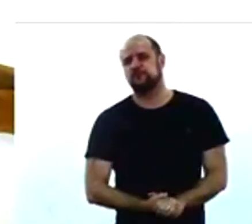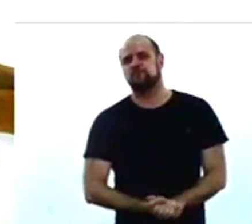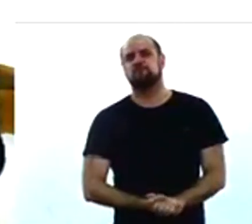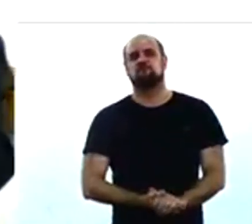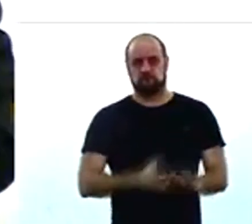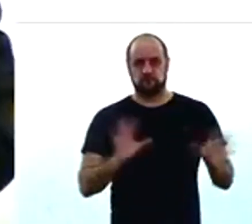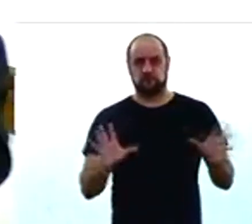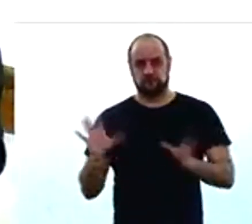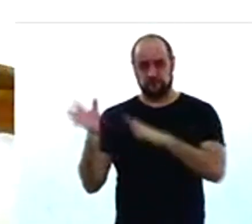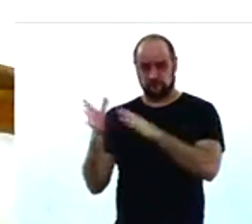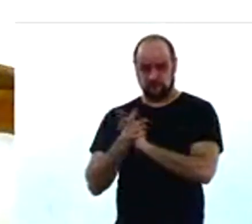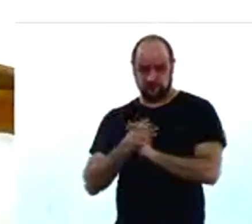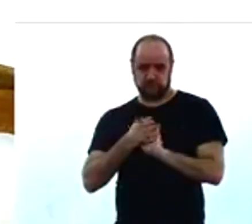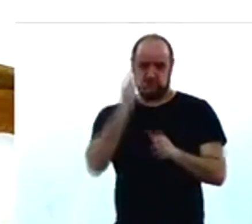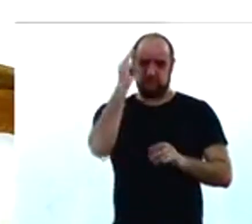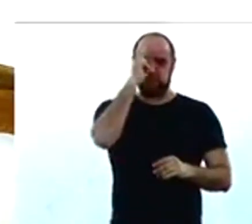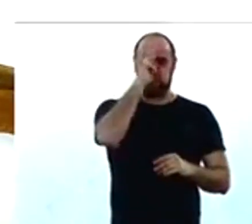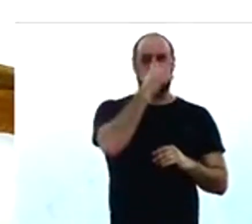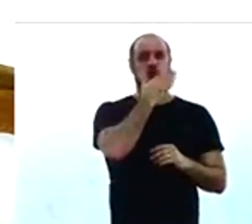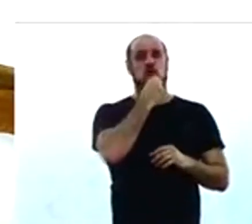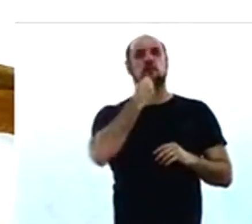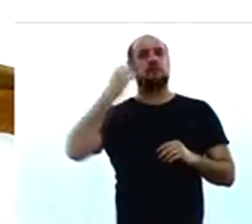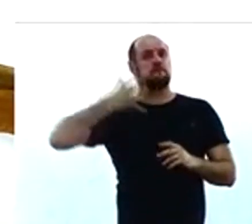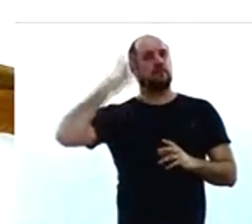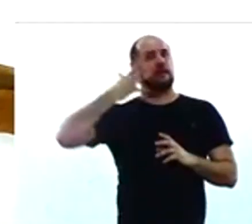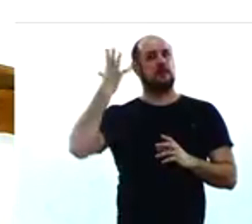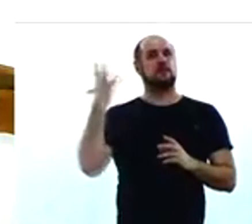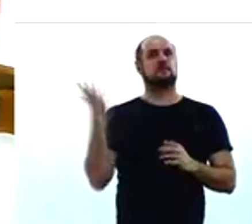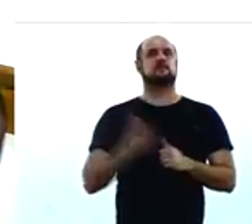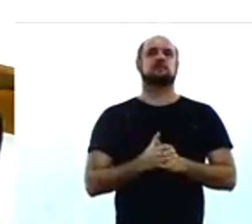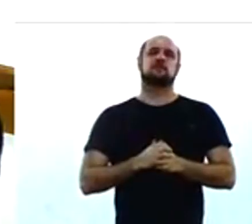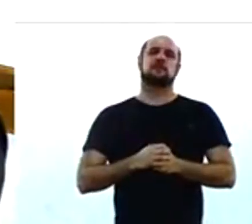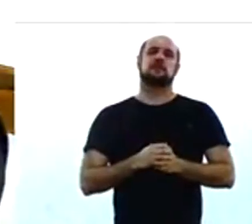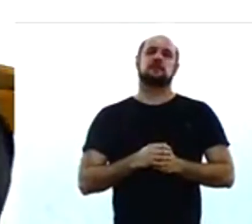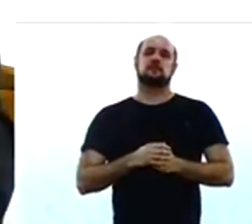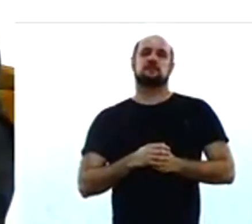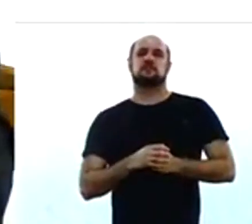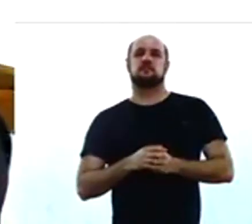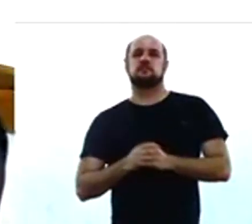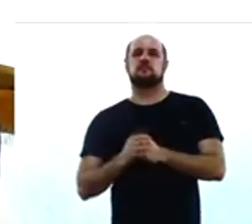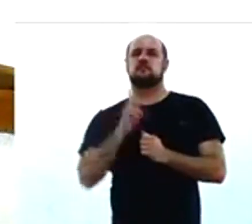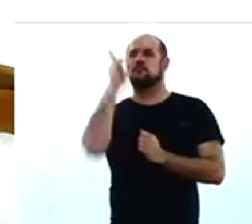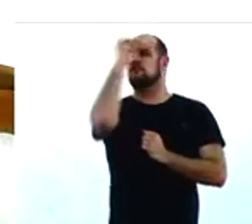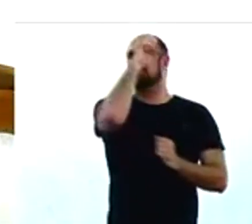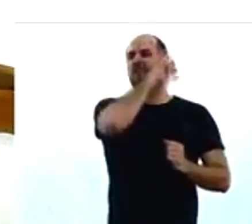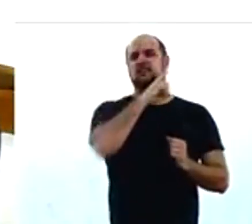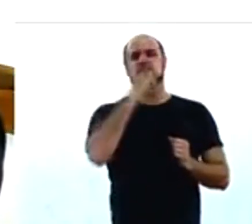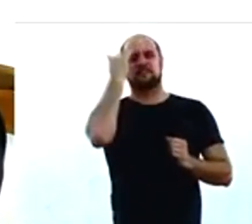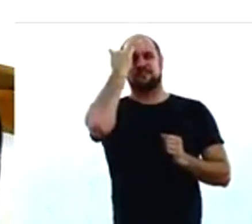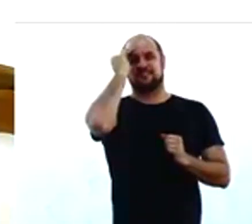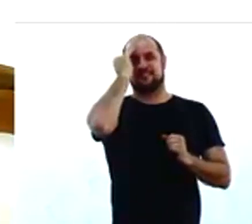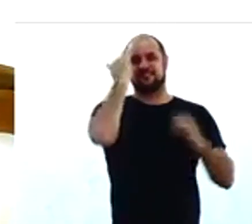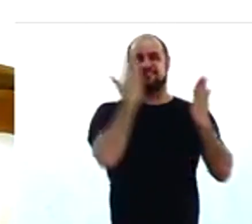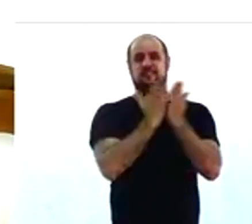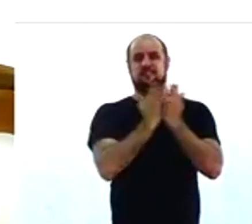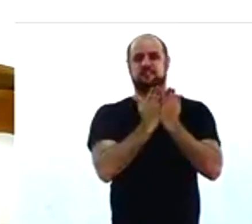a história contada por um homem que tinha até uma dificuldade, David Wallace, ele tinha uma dificuldade de compreender o